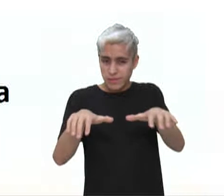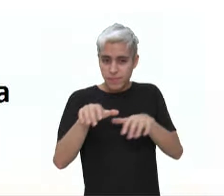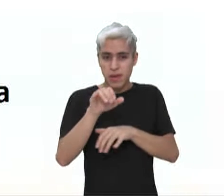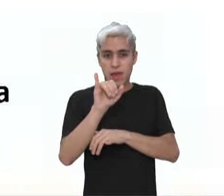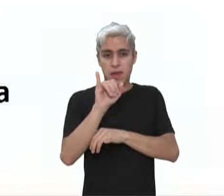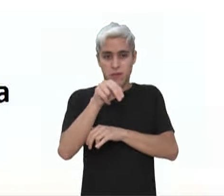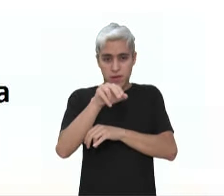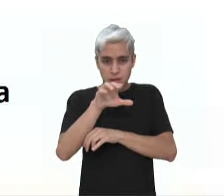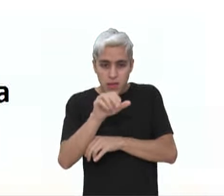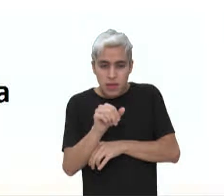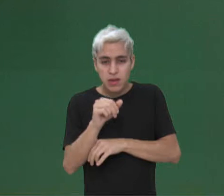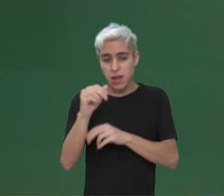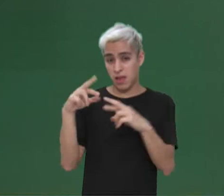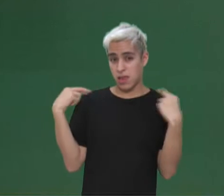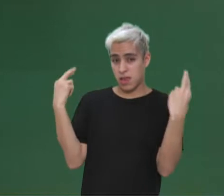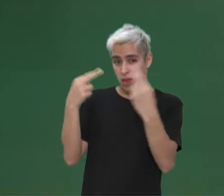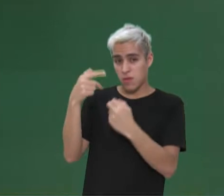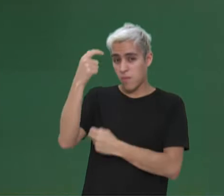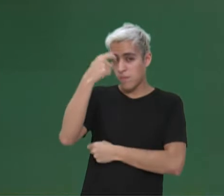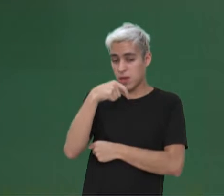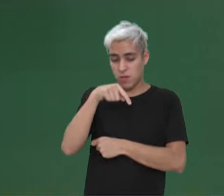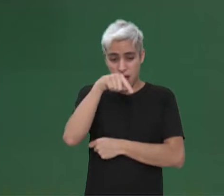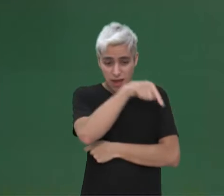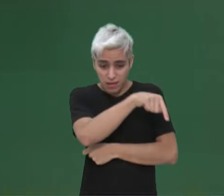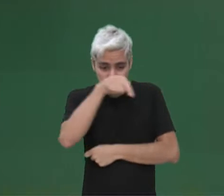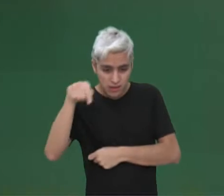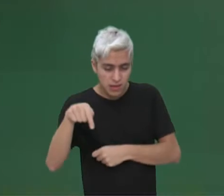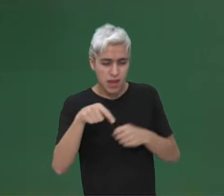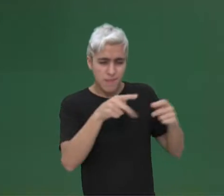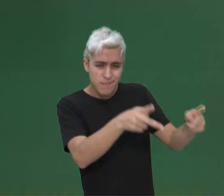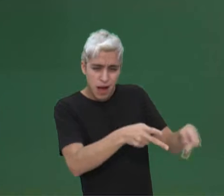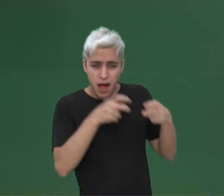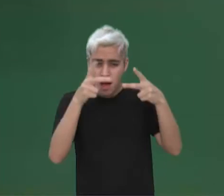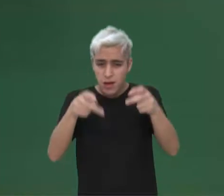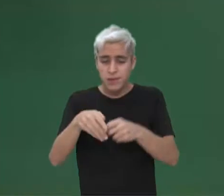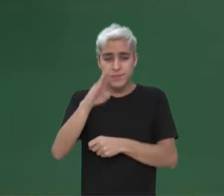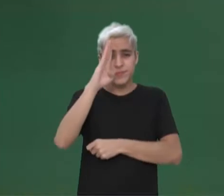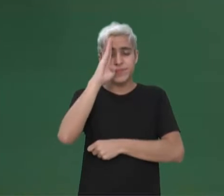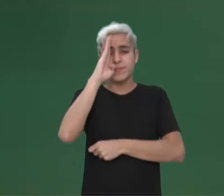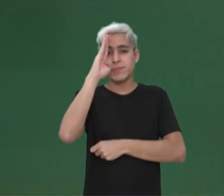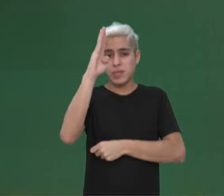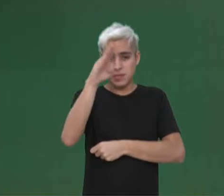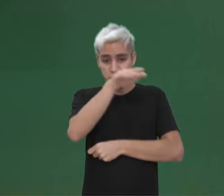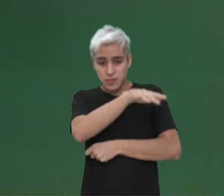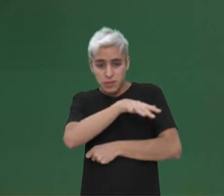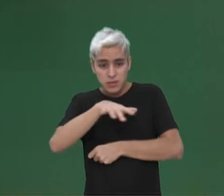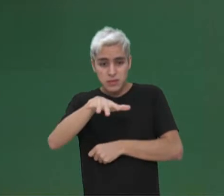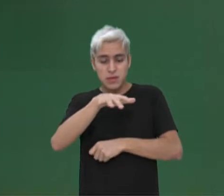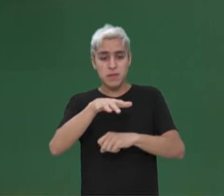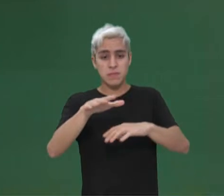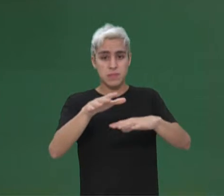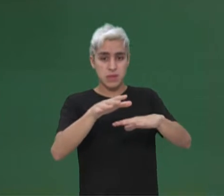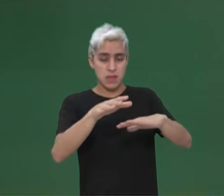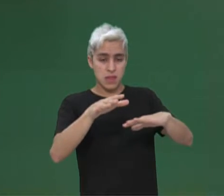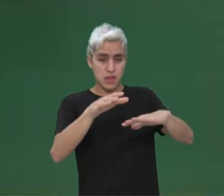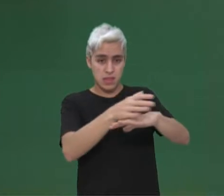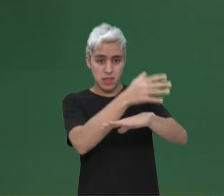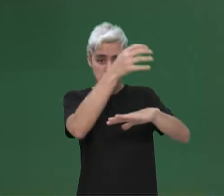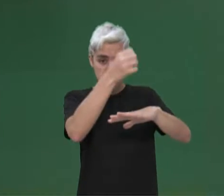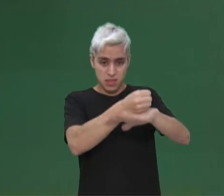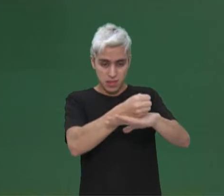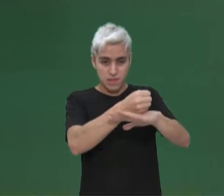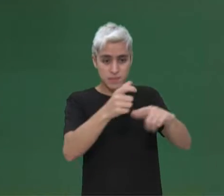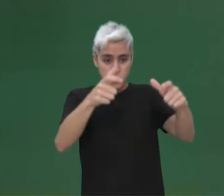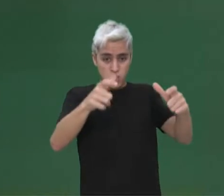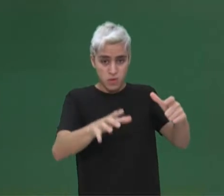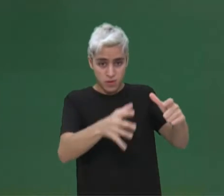do Peru, são as duas principais atividades nessa colônia espanhola na América. São